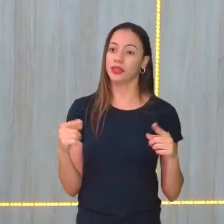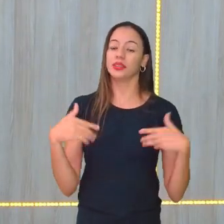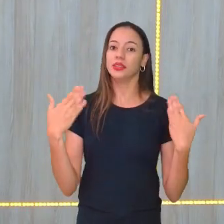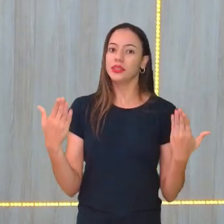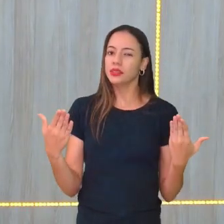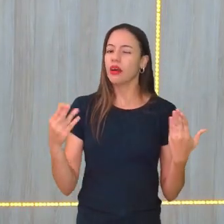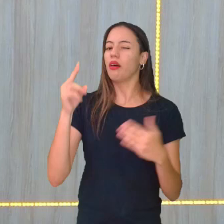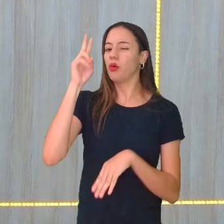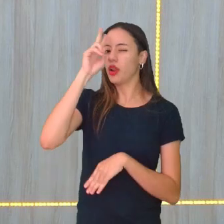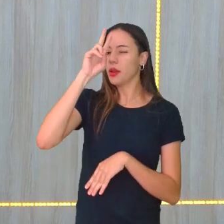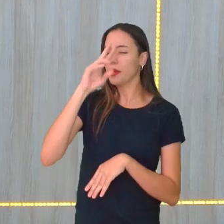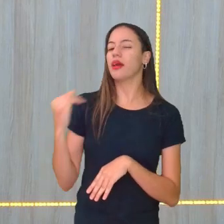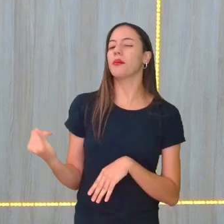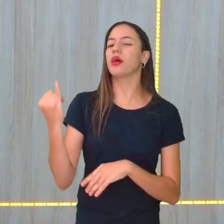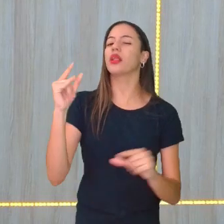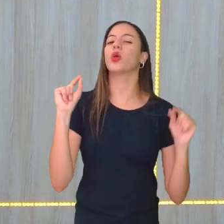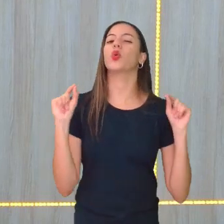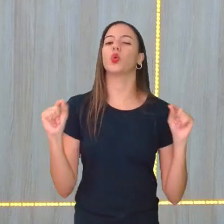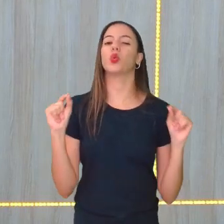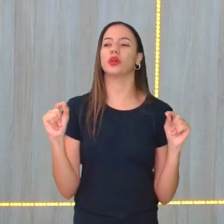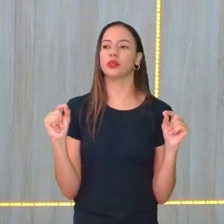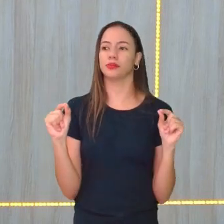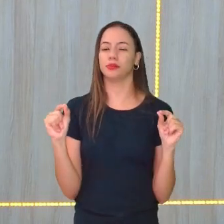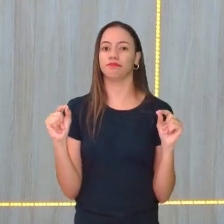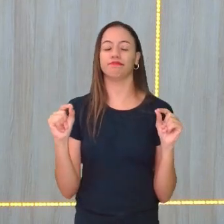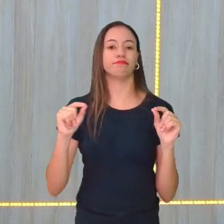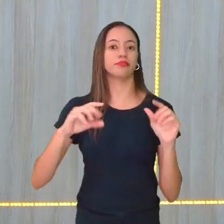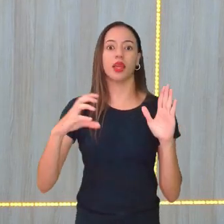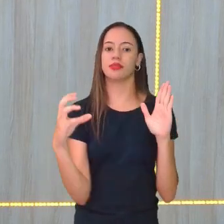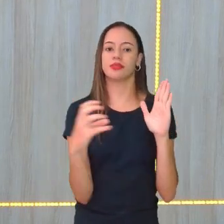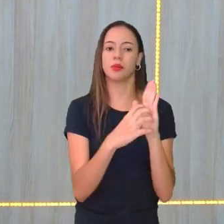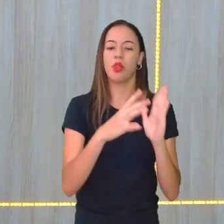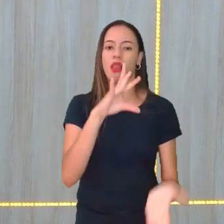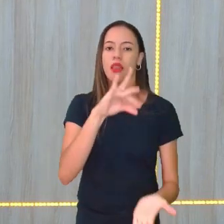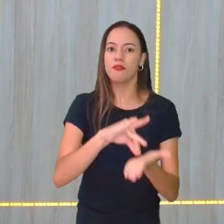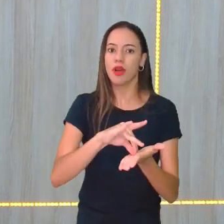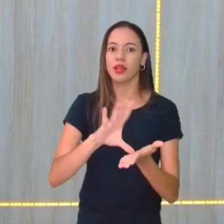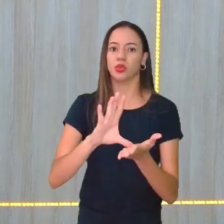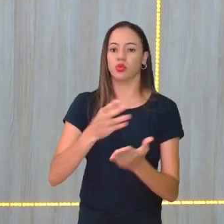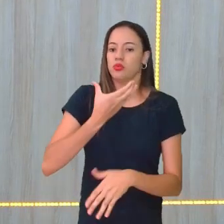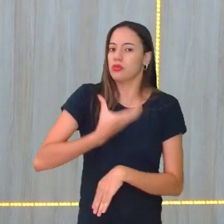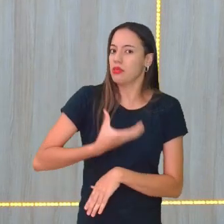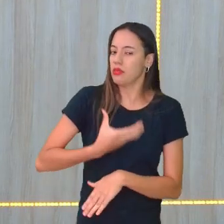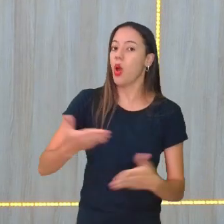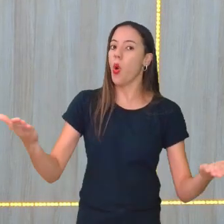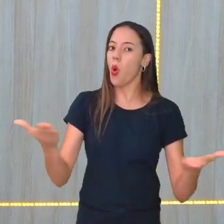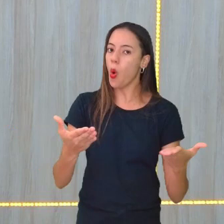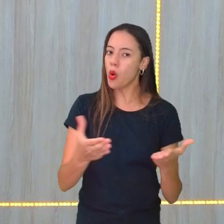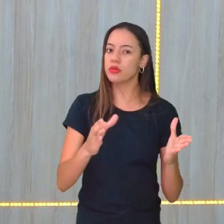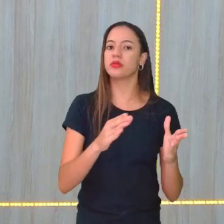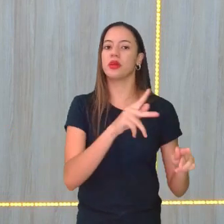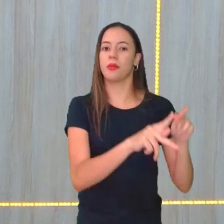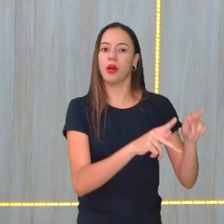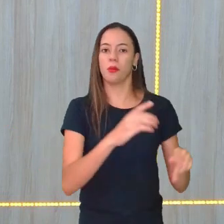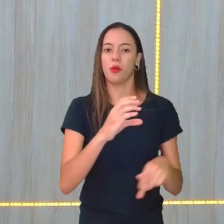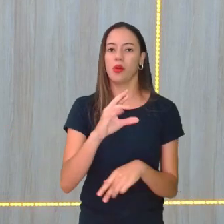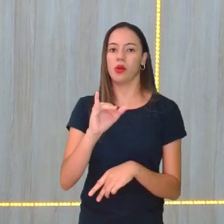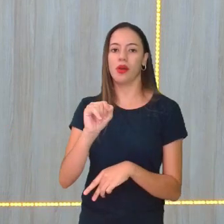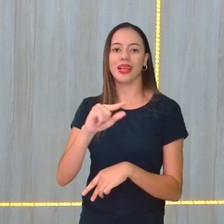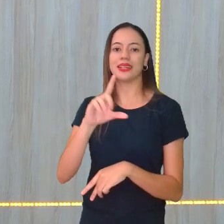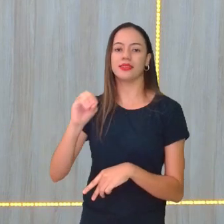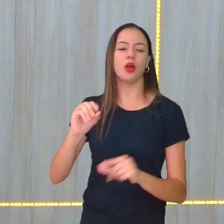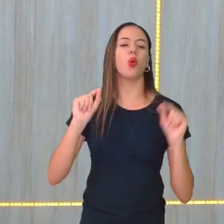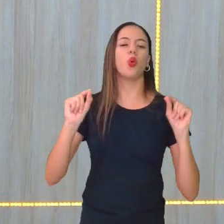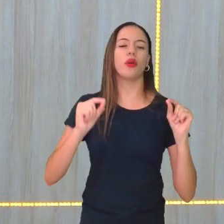vale lembrar o seguinte, né? Que a simbologia do Natal hoje para os cristãos é o nascimento de